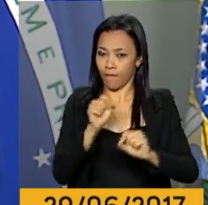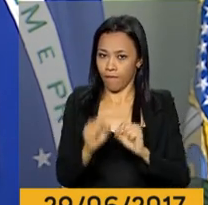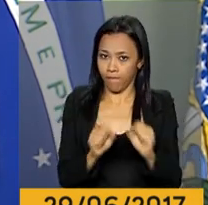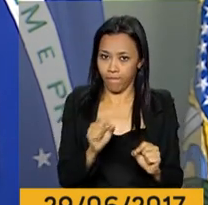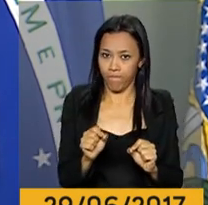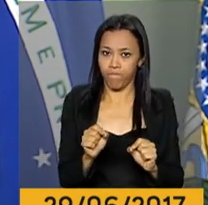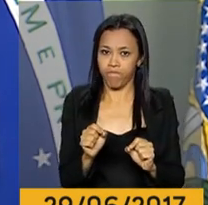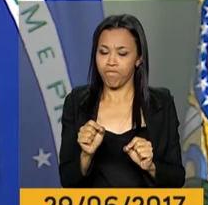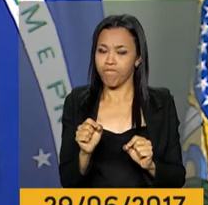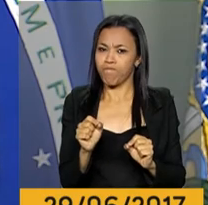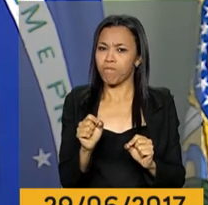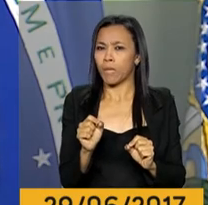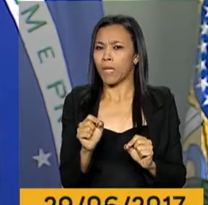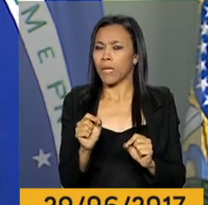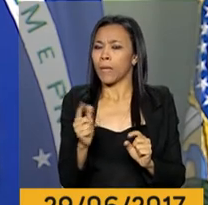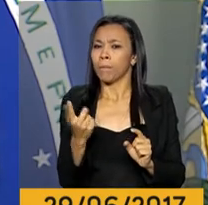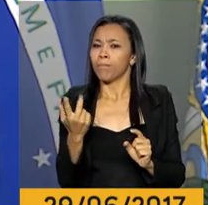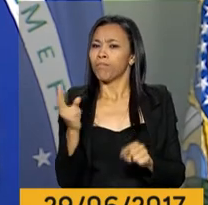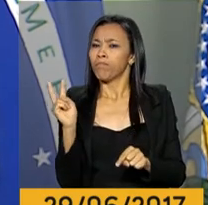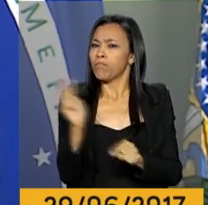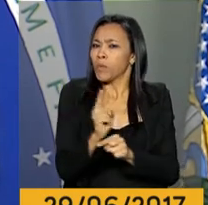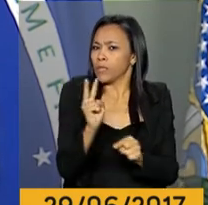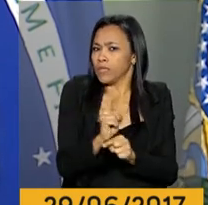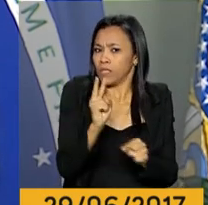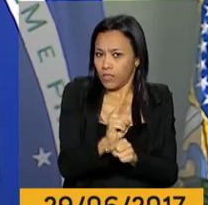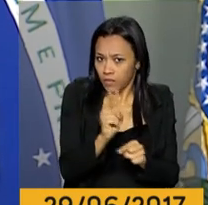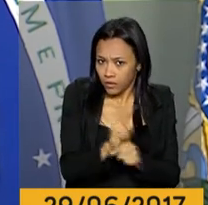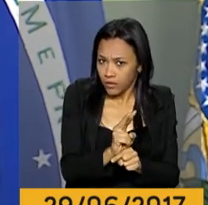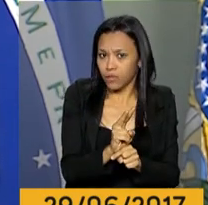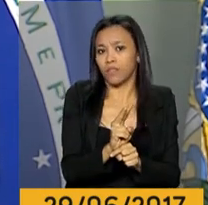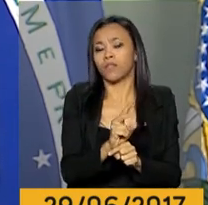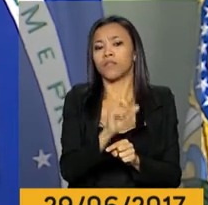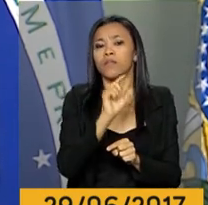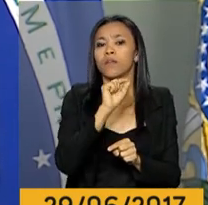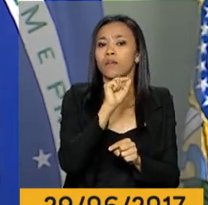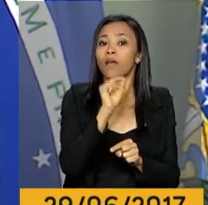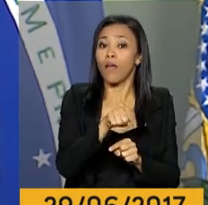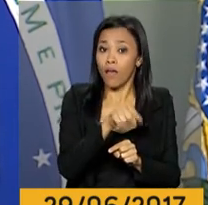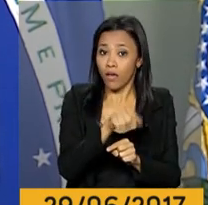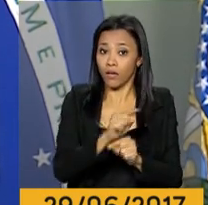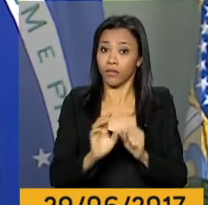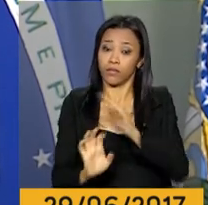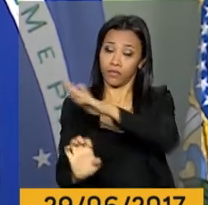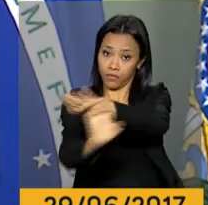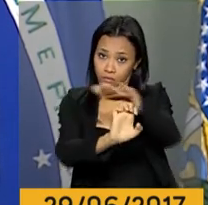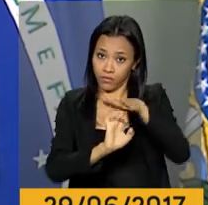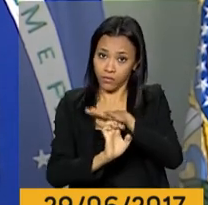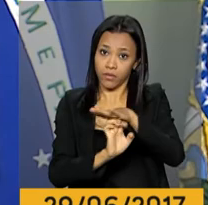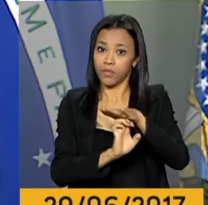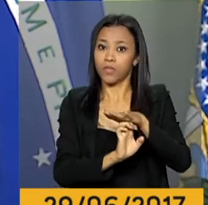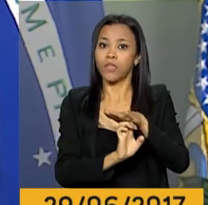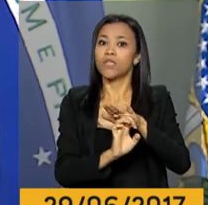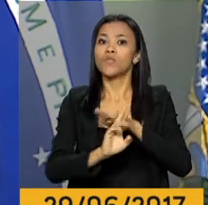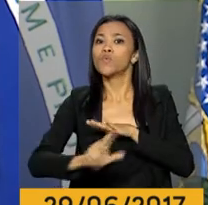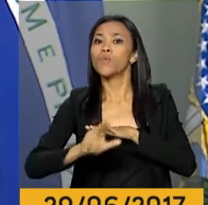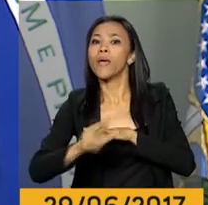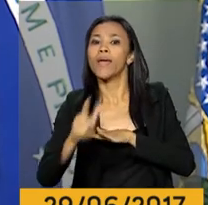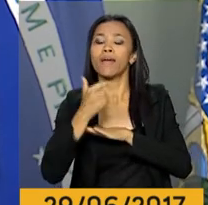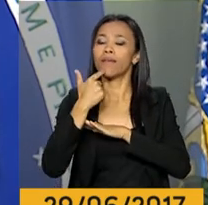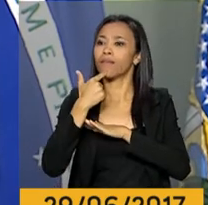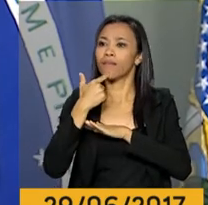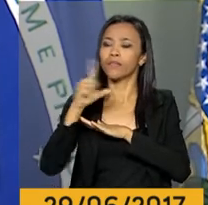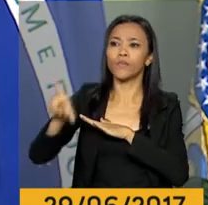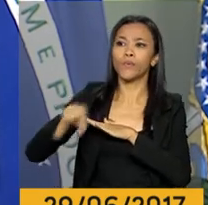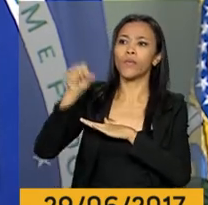assédio ilegítimo se o jogo político não